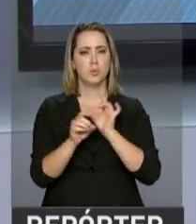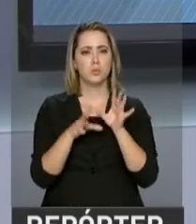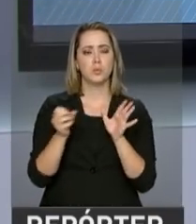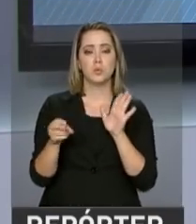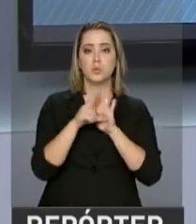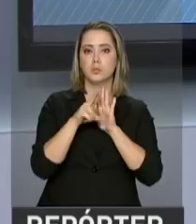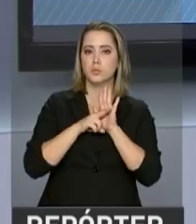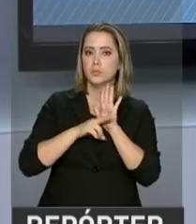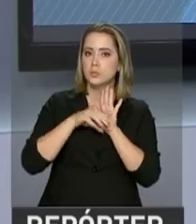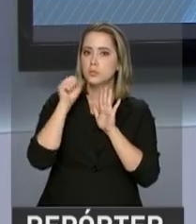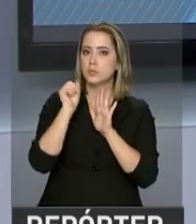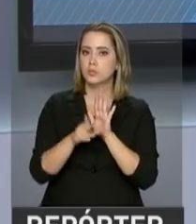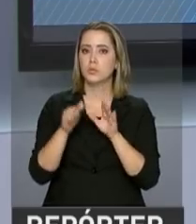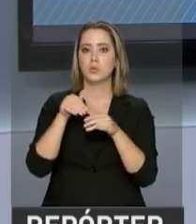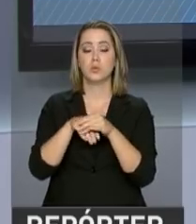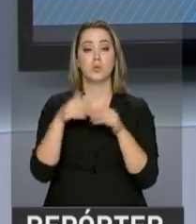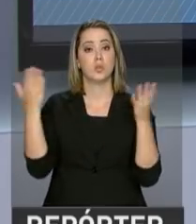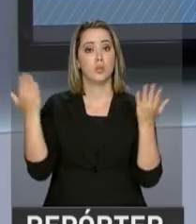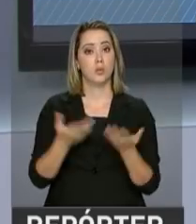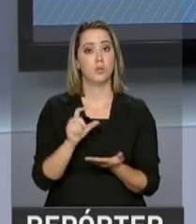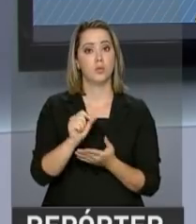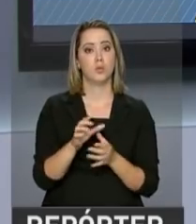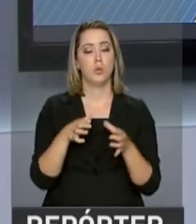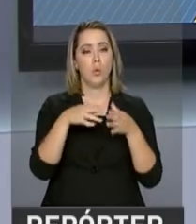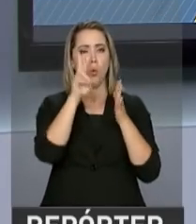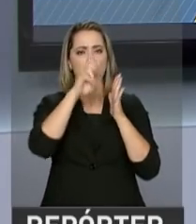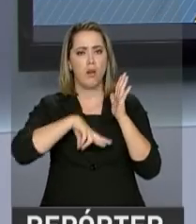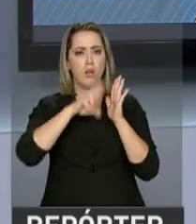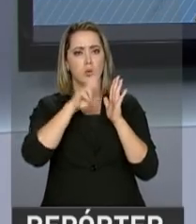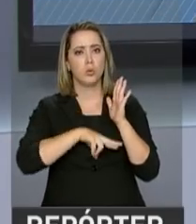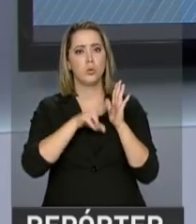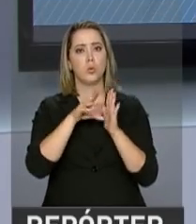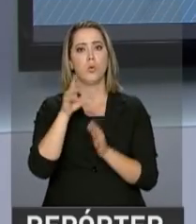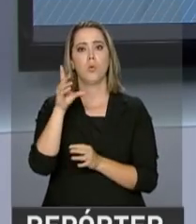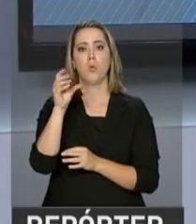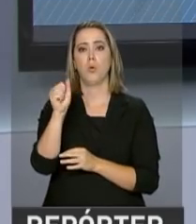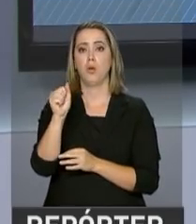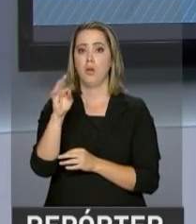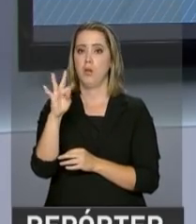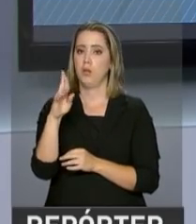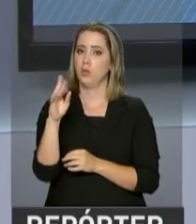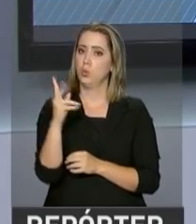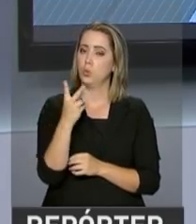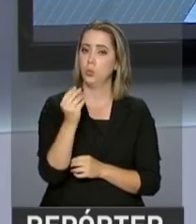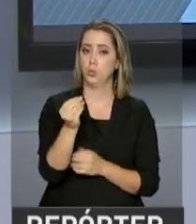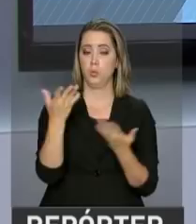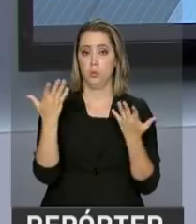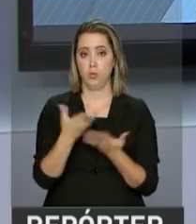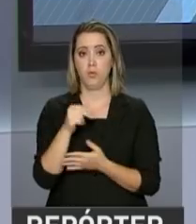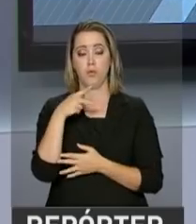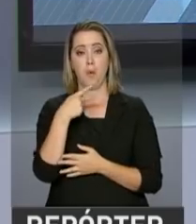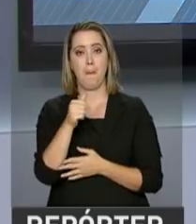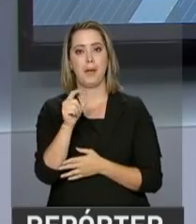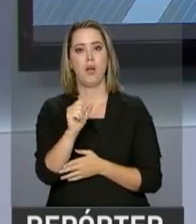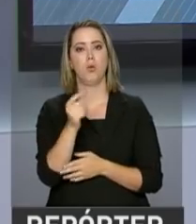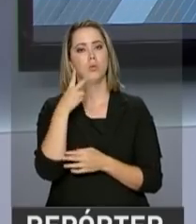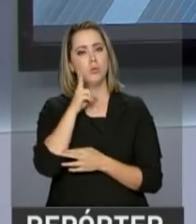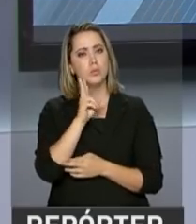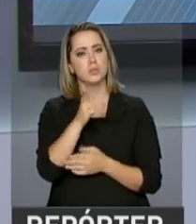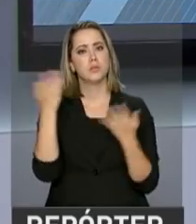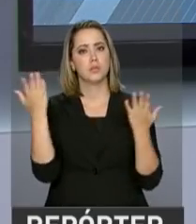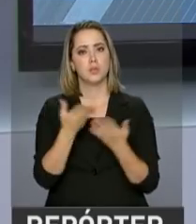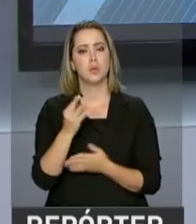reforma da Previdência deve votar ainda hoje o parecer do relator Deputado Artur Oliveira Maia na reportagem de Paulo lavia você